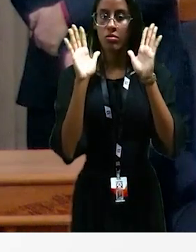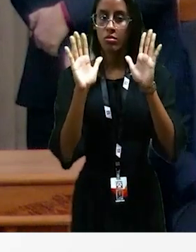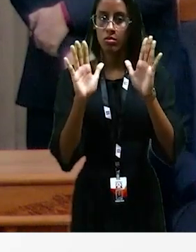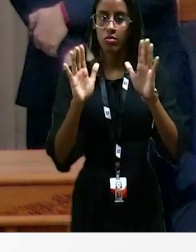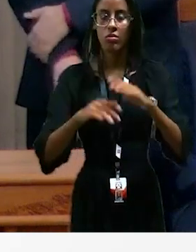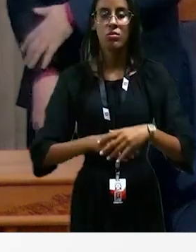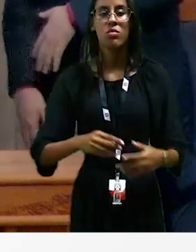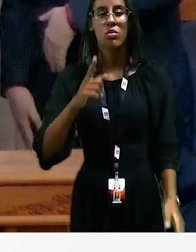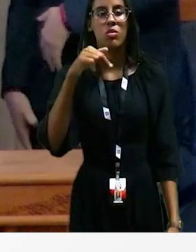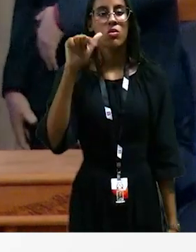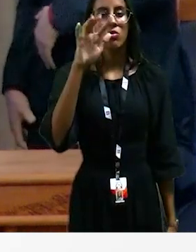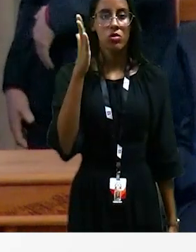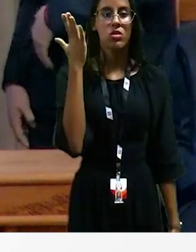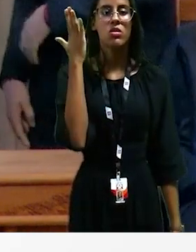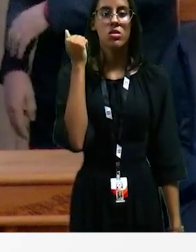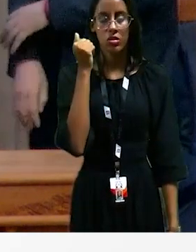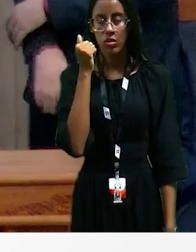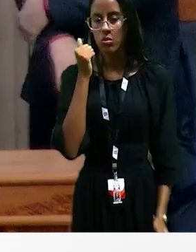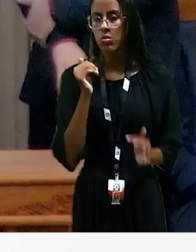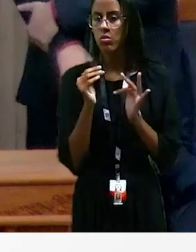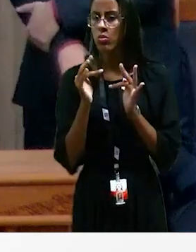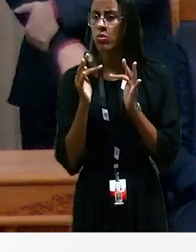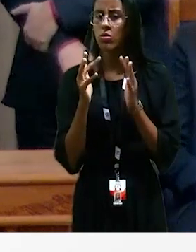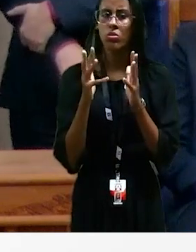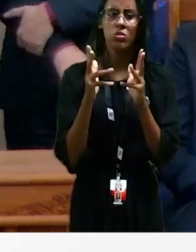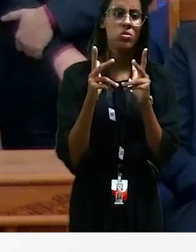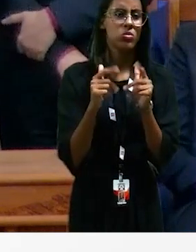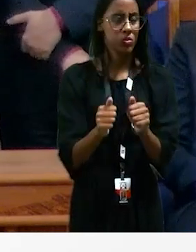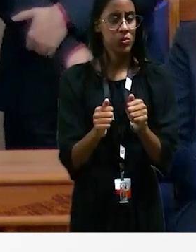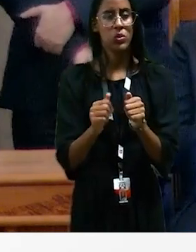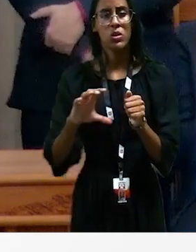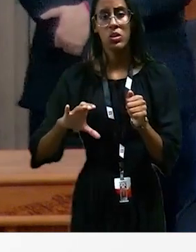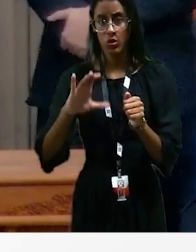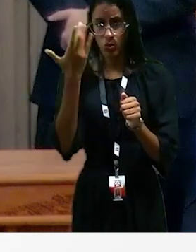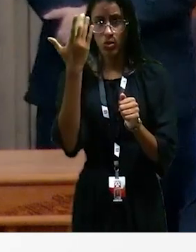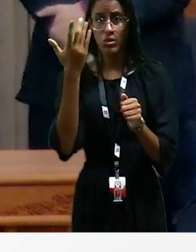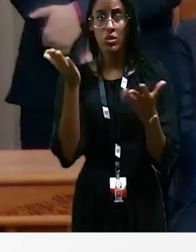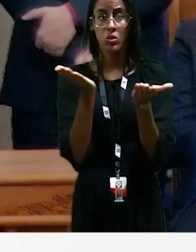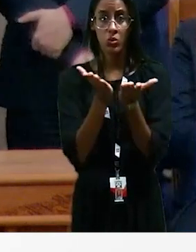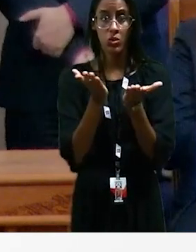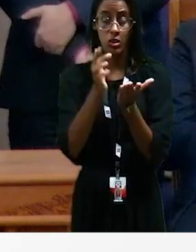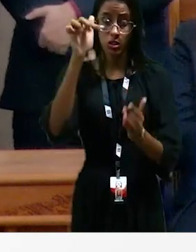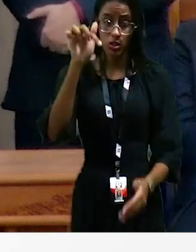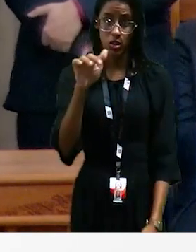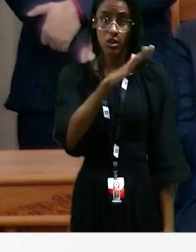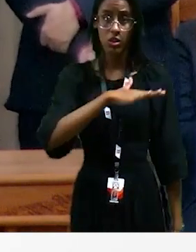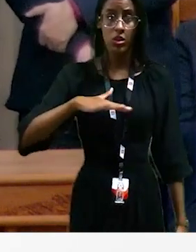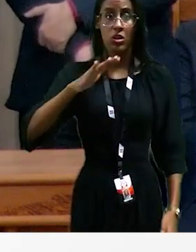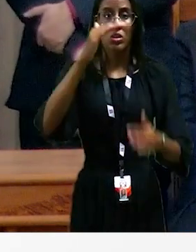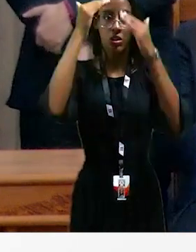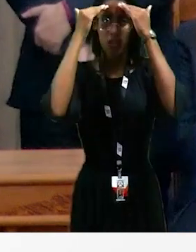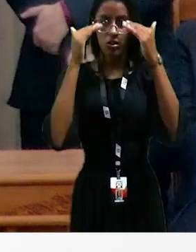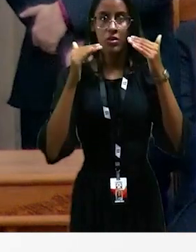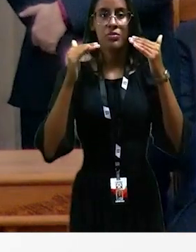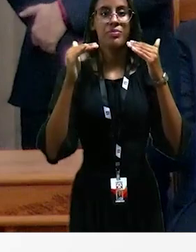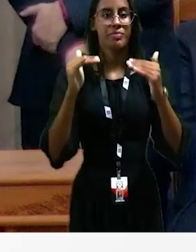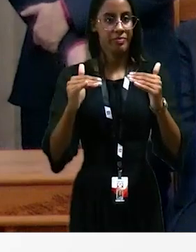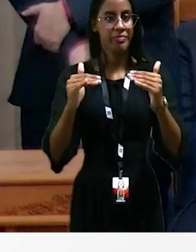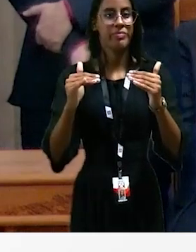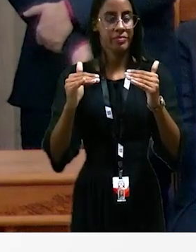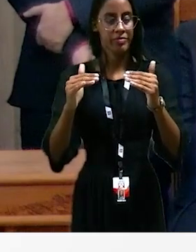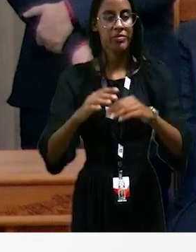vocês sabem que tudo que é com relação aos crentes sempre tem um tom maior